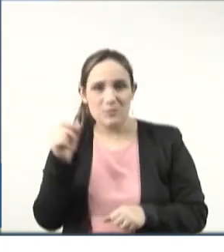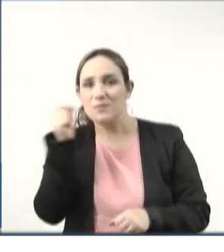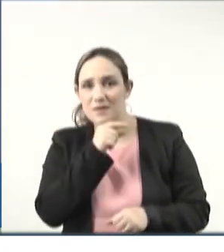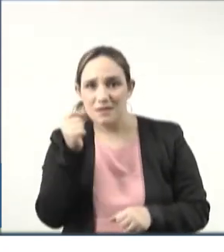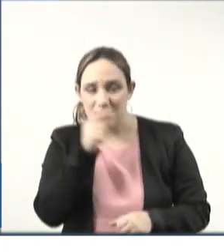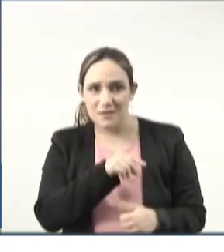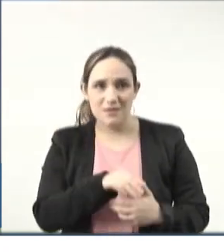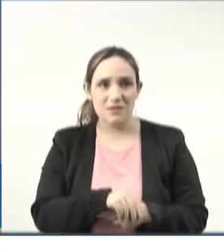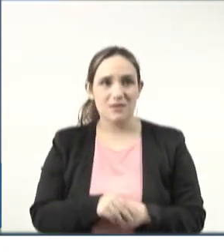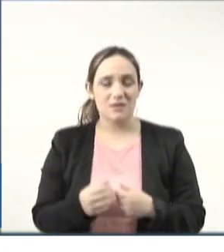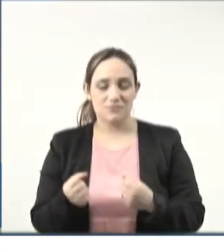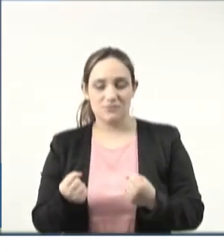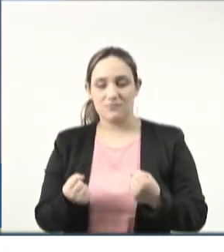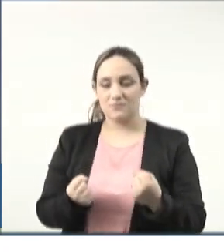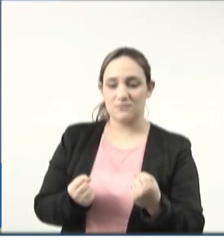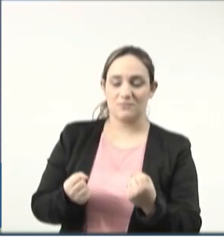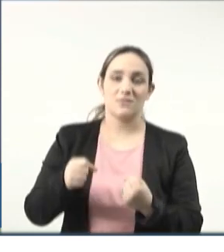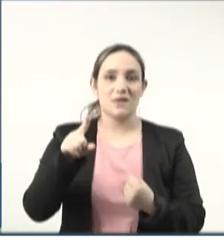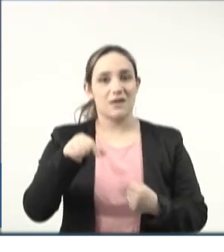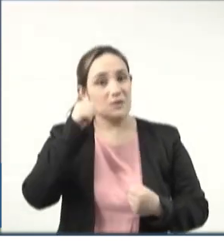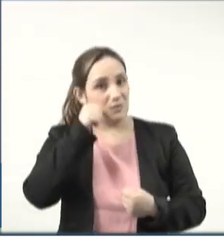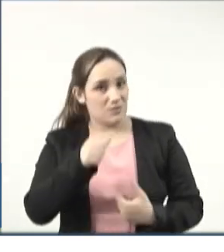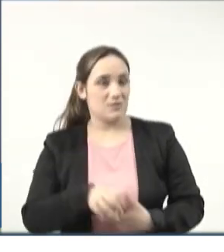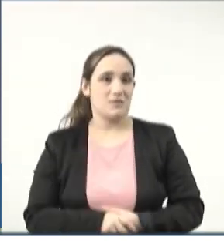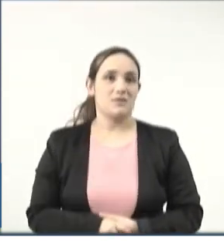Que o piloto era uma mulher.